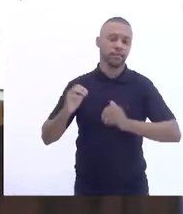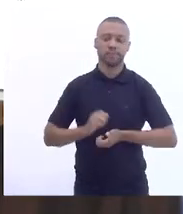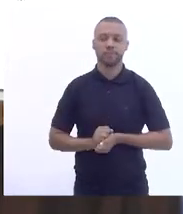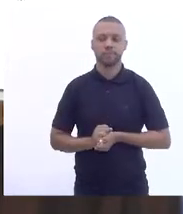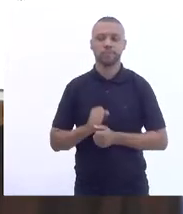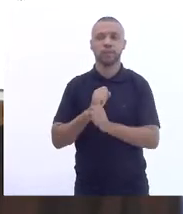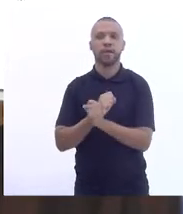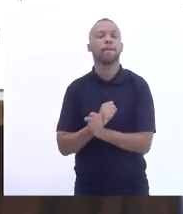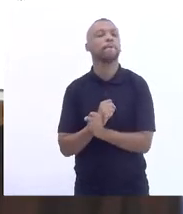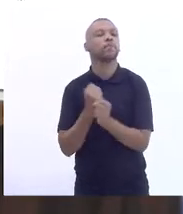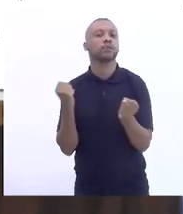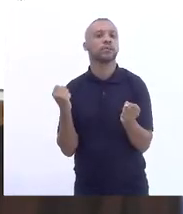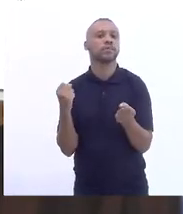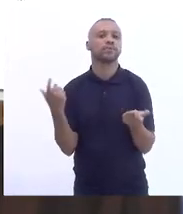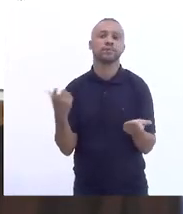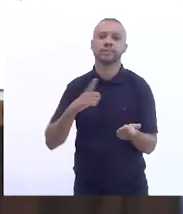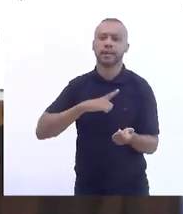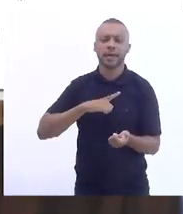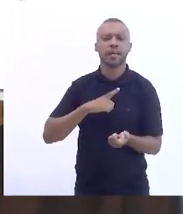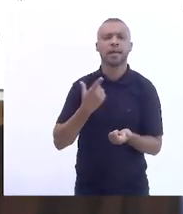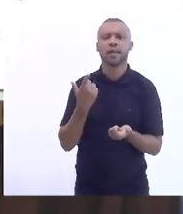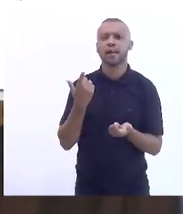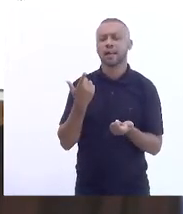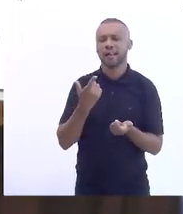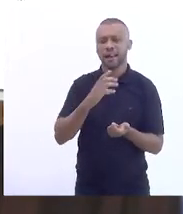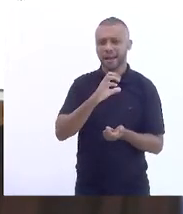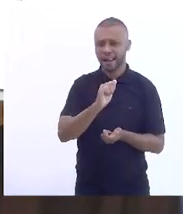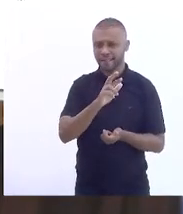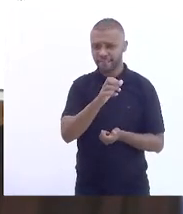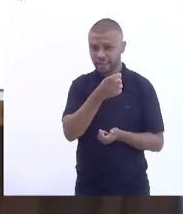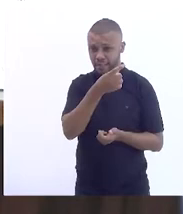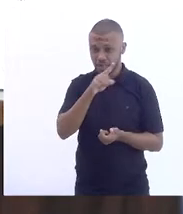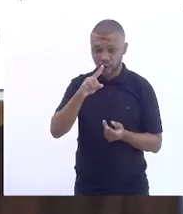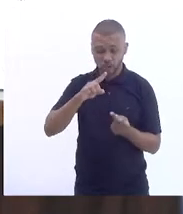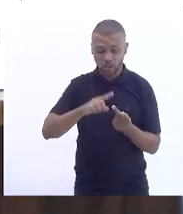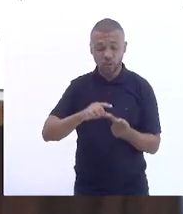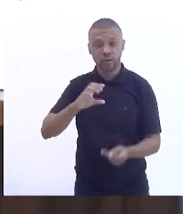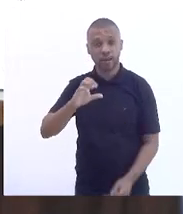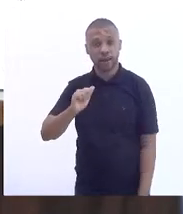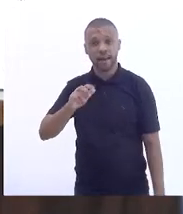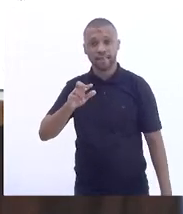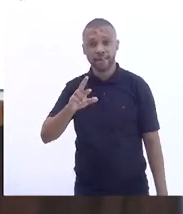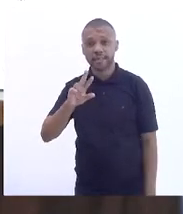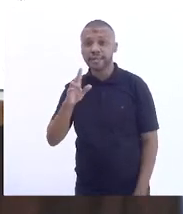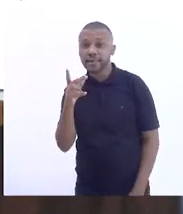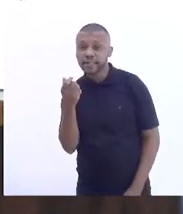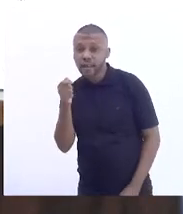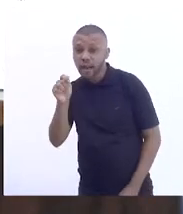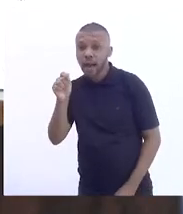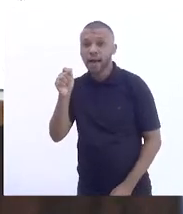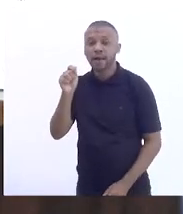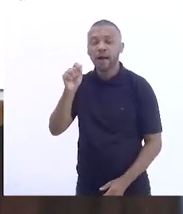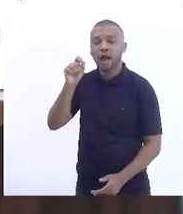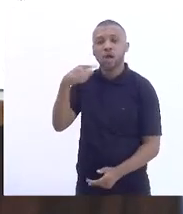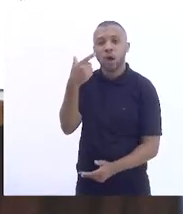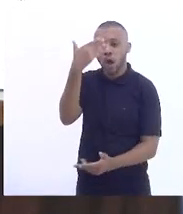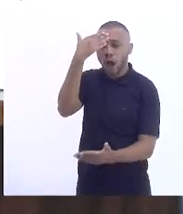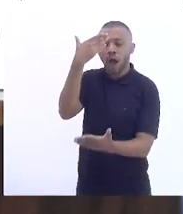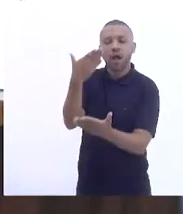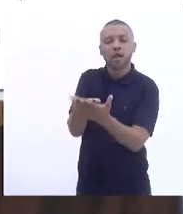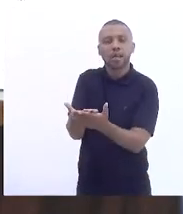é possível que de caveirões a caveirinhas a gente siga achando que é o controle violento